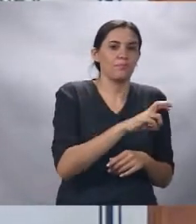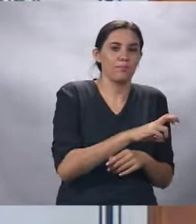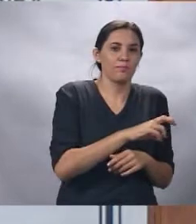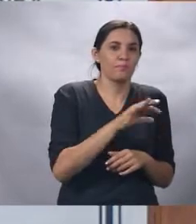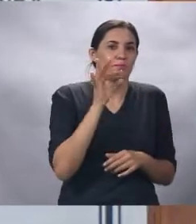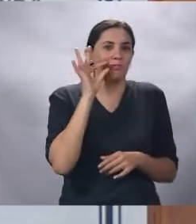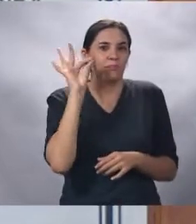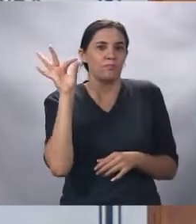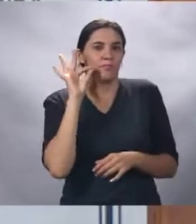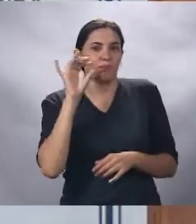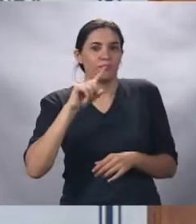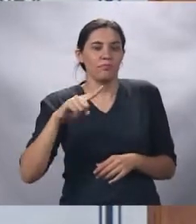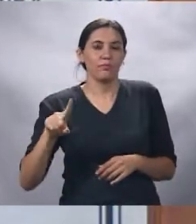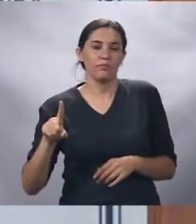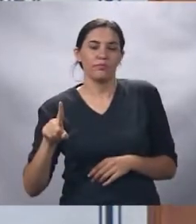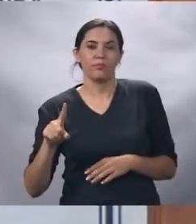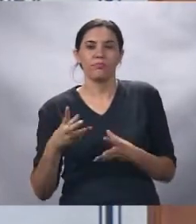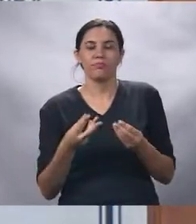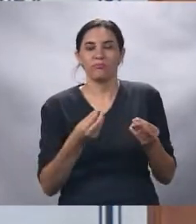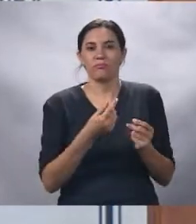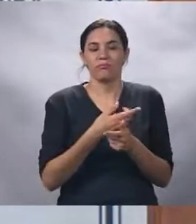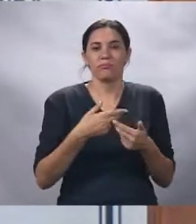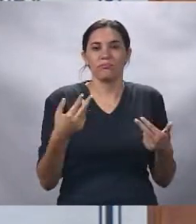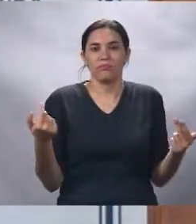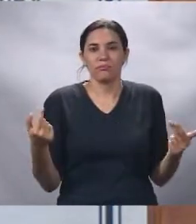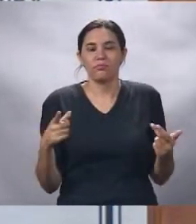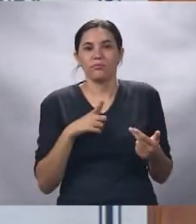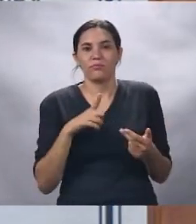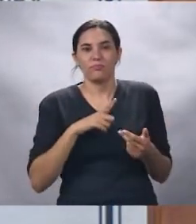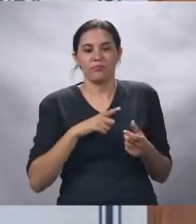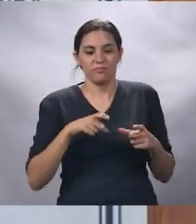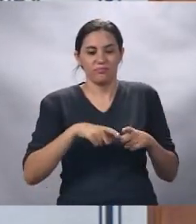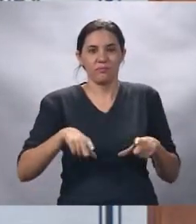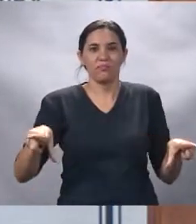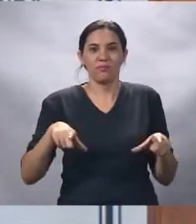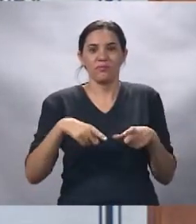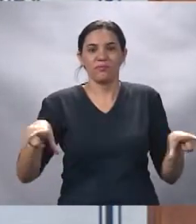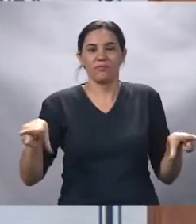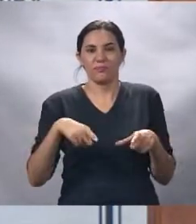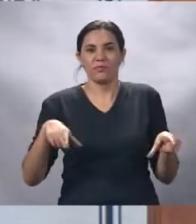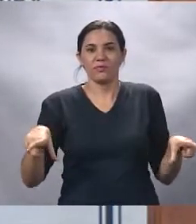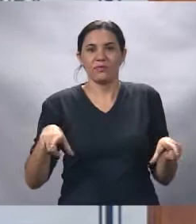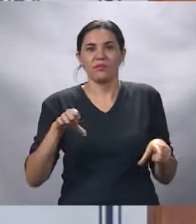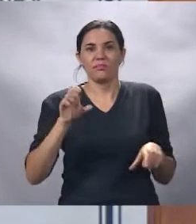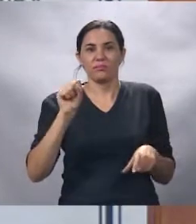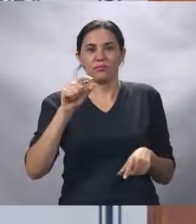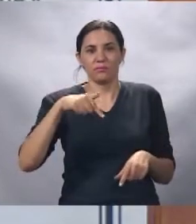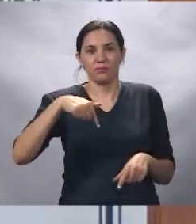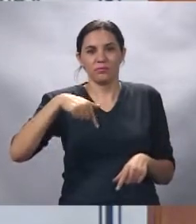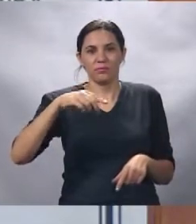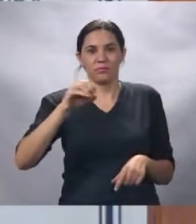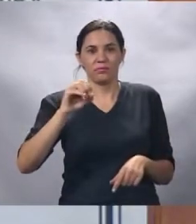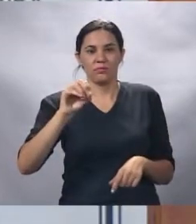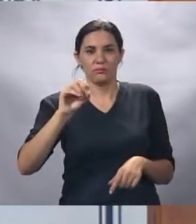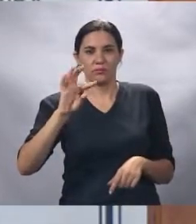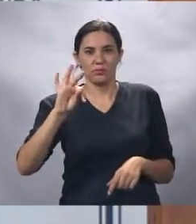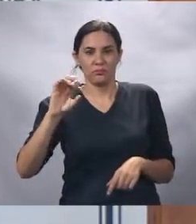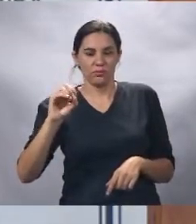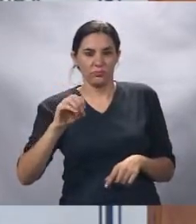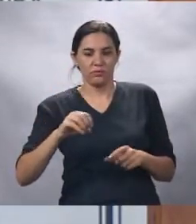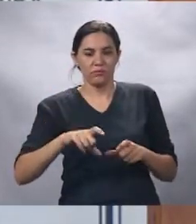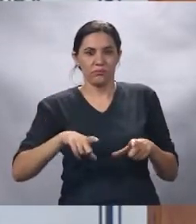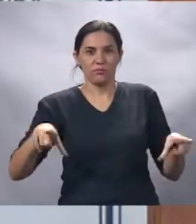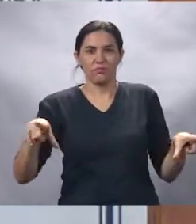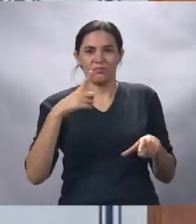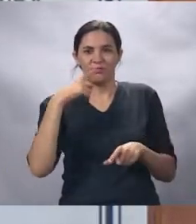esgoto a céu aberto lá, um pequeno esgoto a céu aberto lá. Então, coloca em risco essas crianças, jovens e assim por diante.